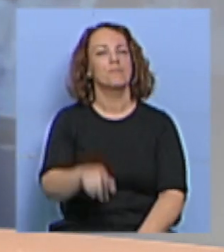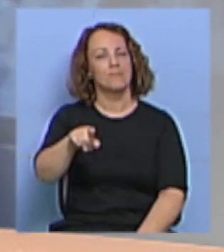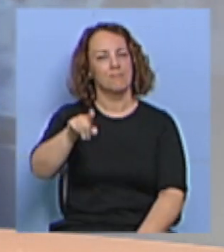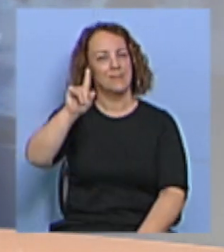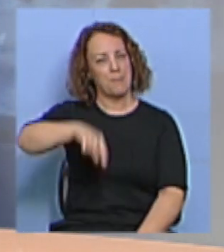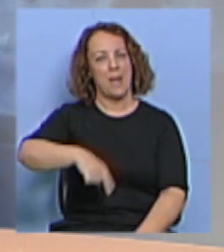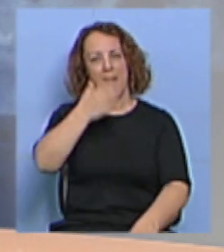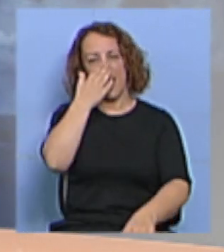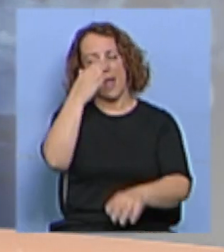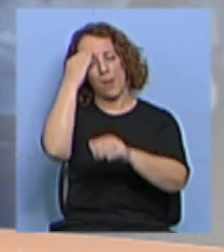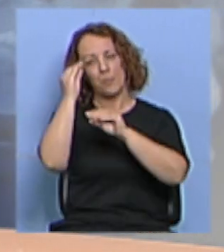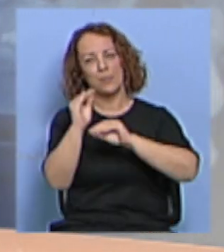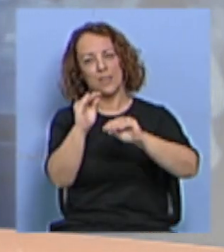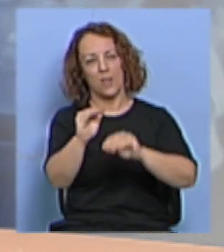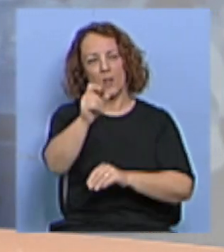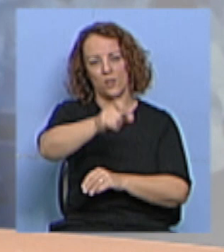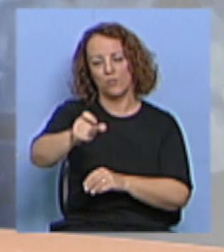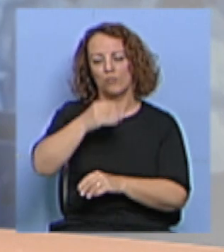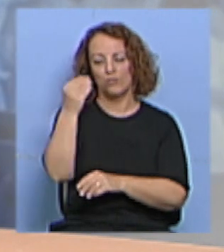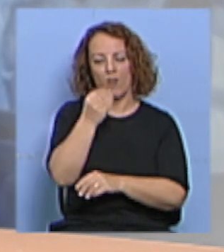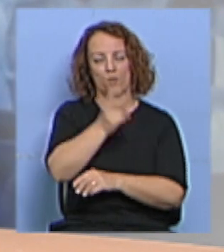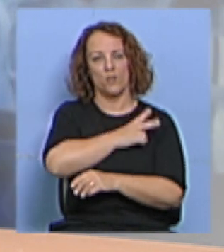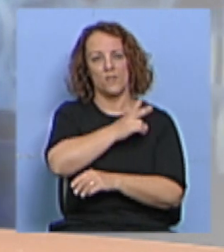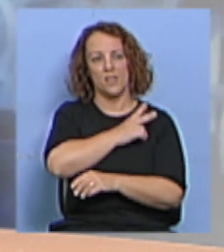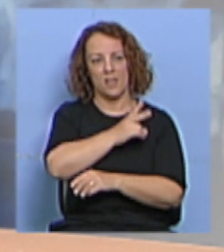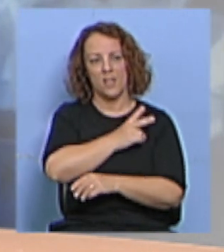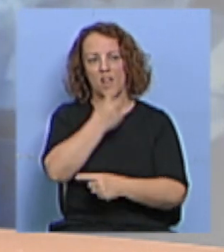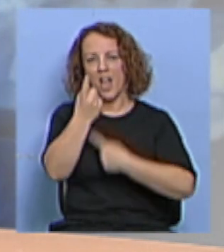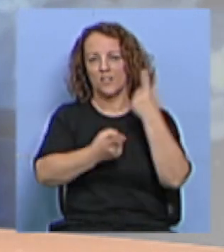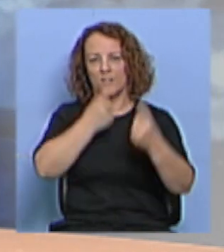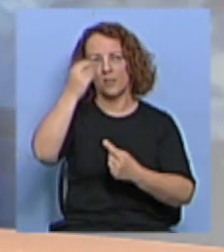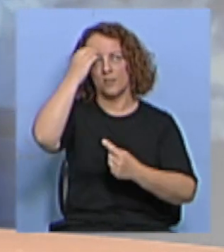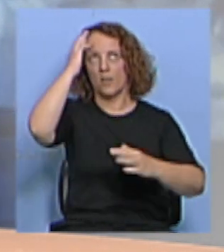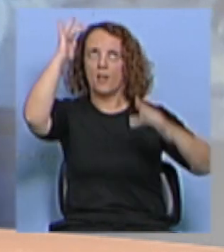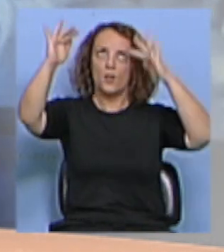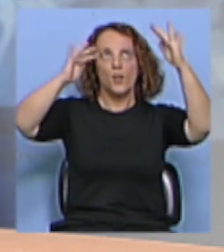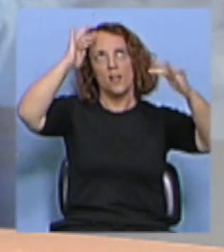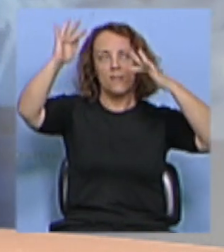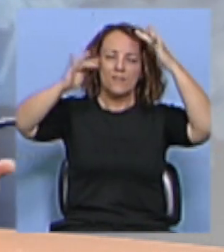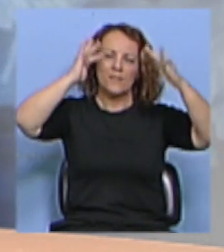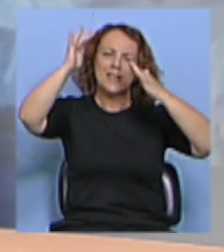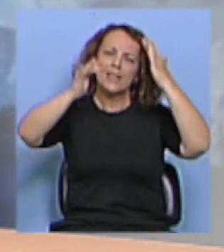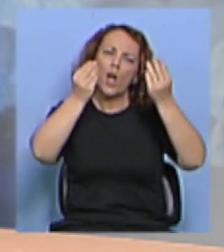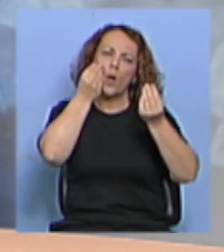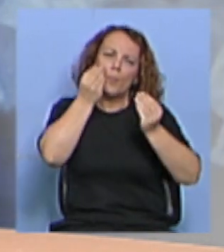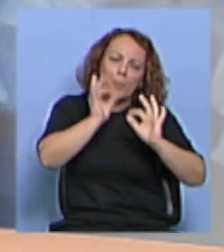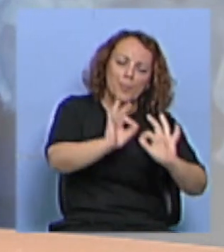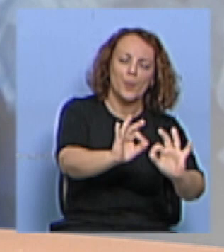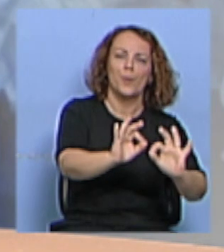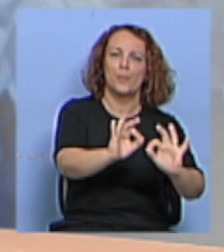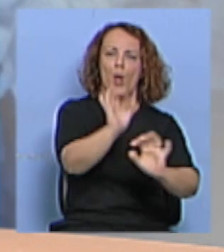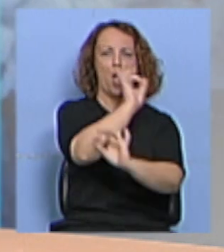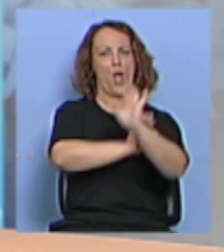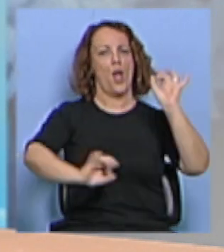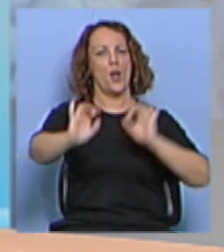digamos assim, para jovens universitários que gravitam num universo completamente muito próprio aqui da Europa